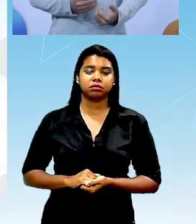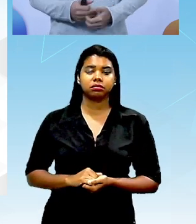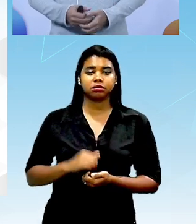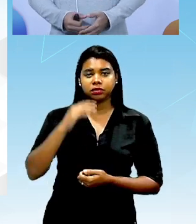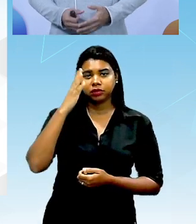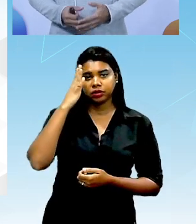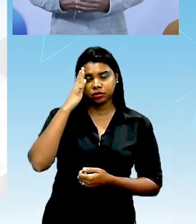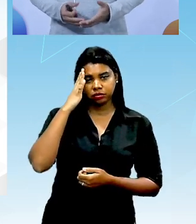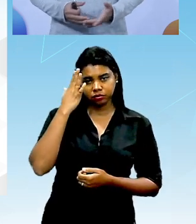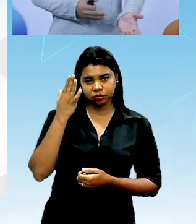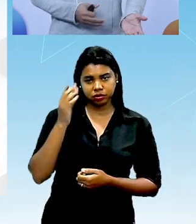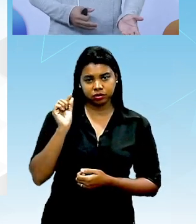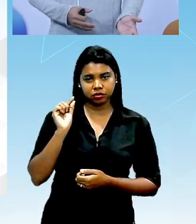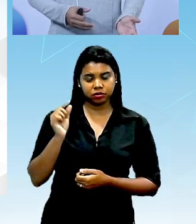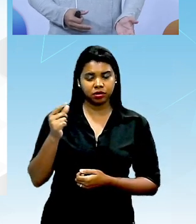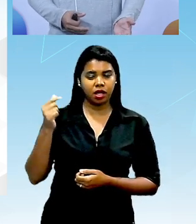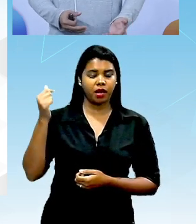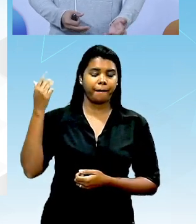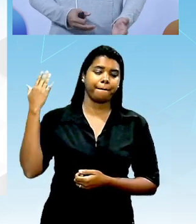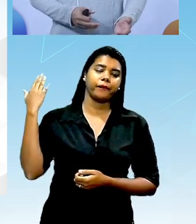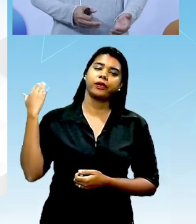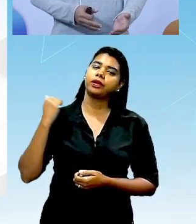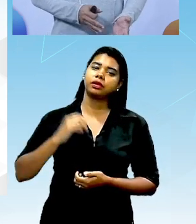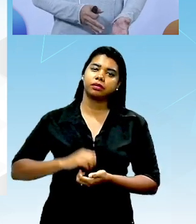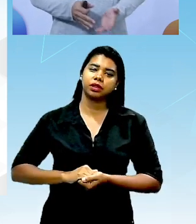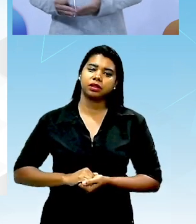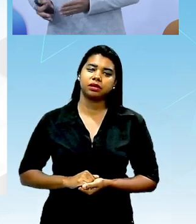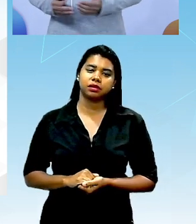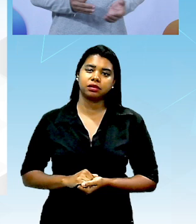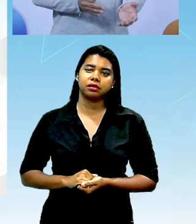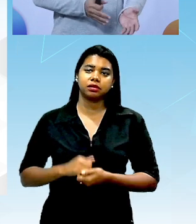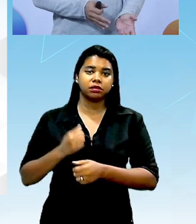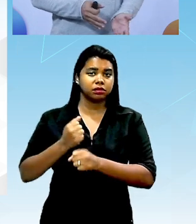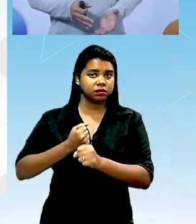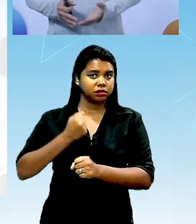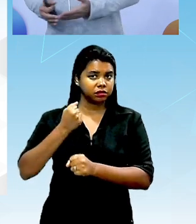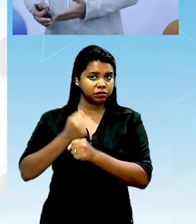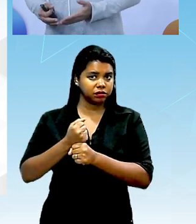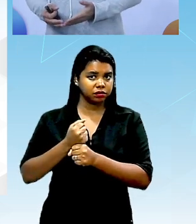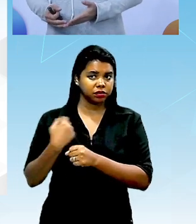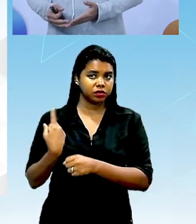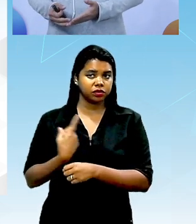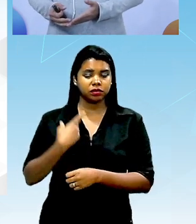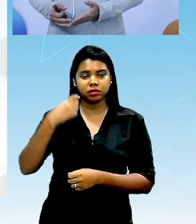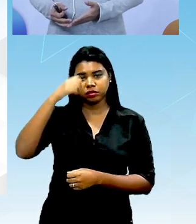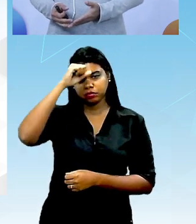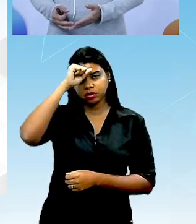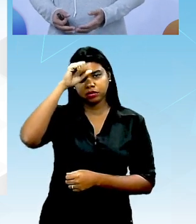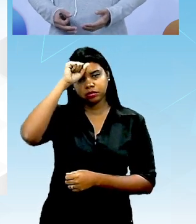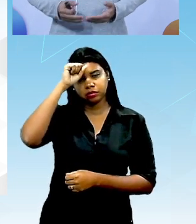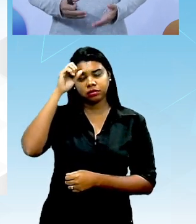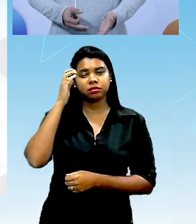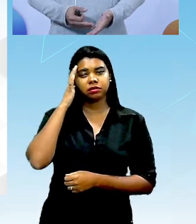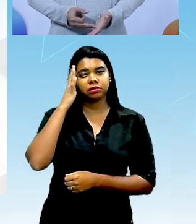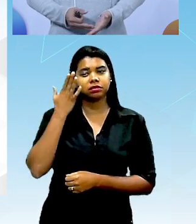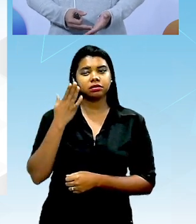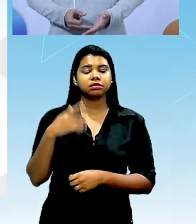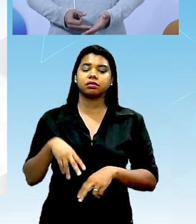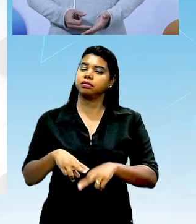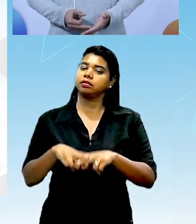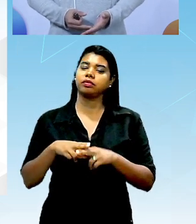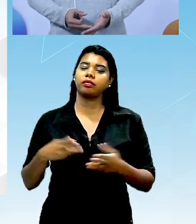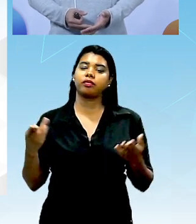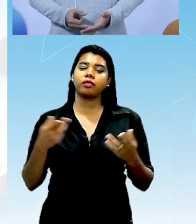do que foi há muito tempo atrás. Então, é uma construção, nós aprendemos com essas construções e é por isso que a gente